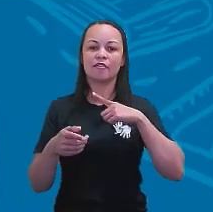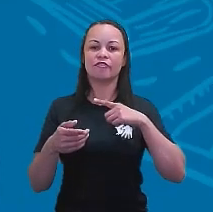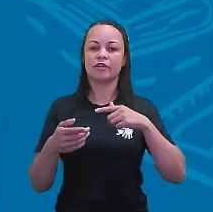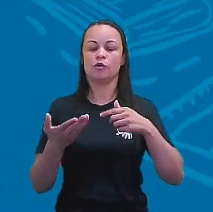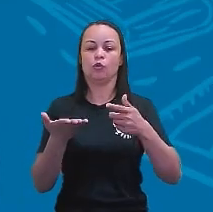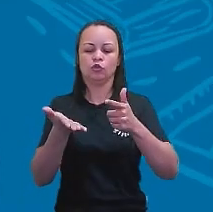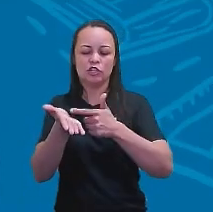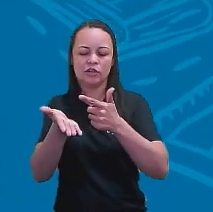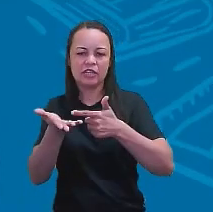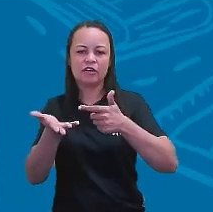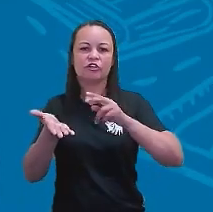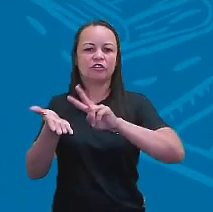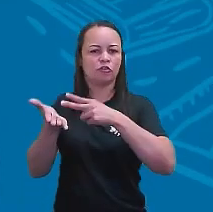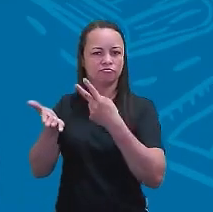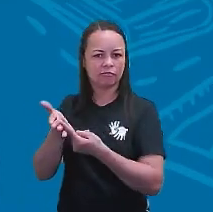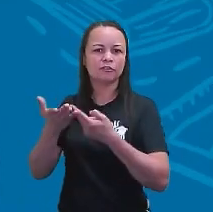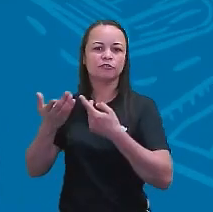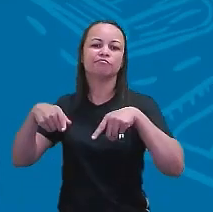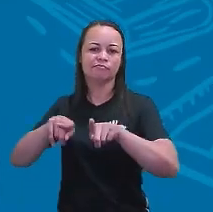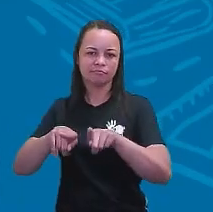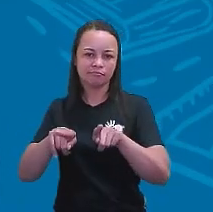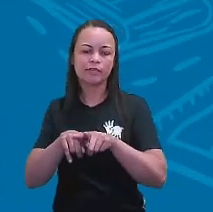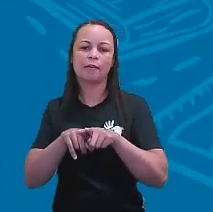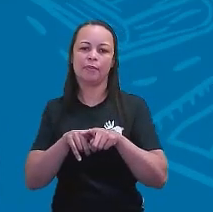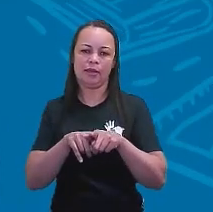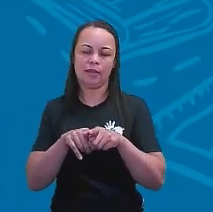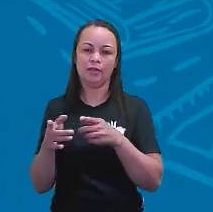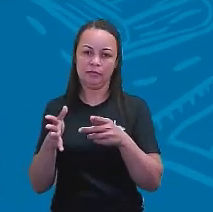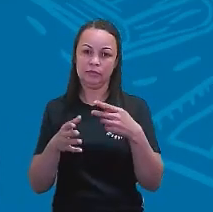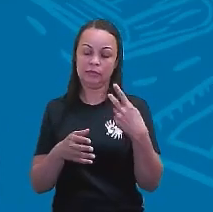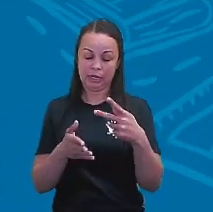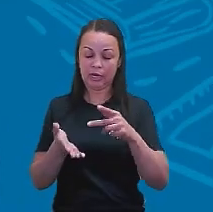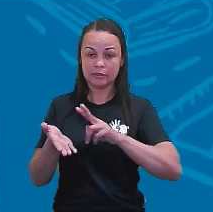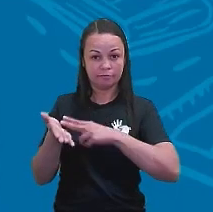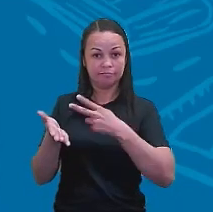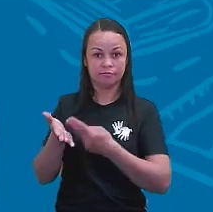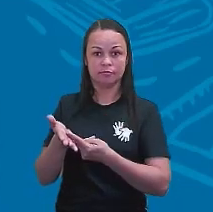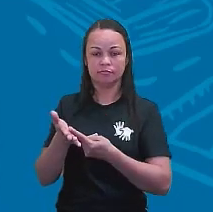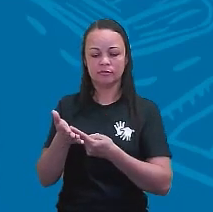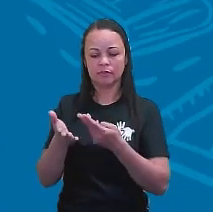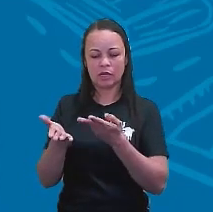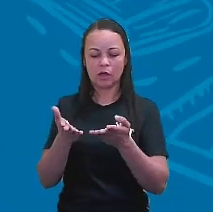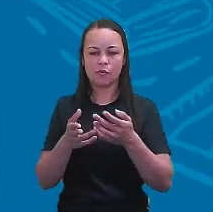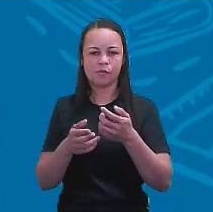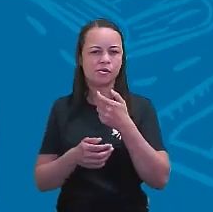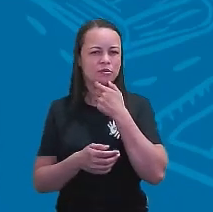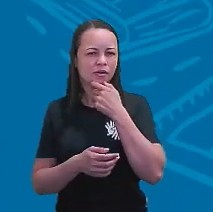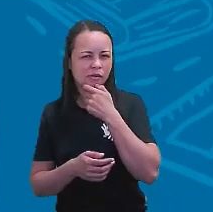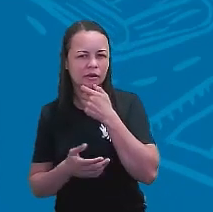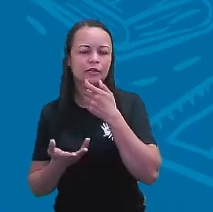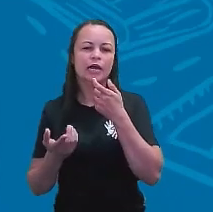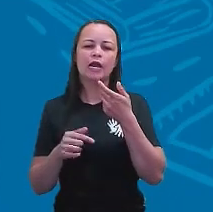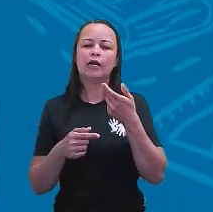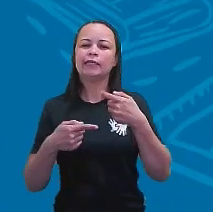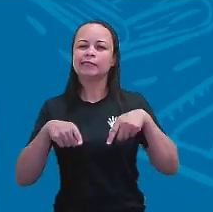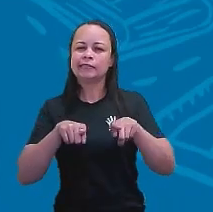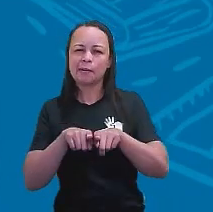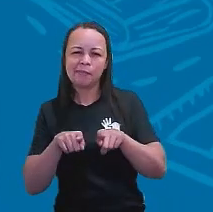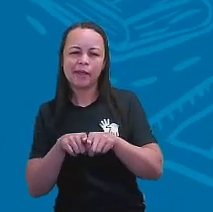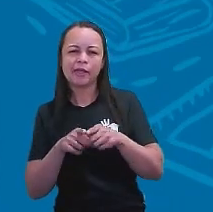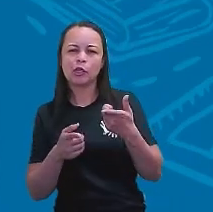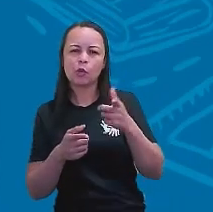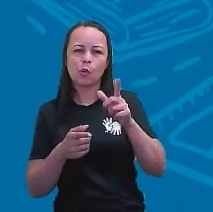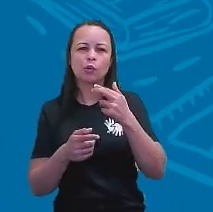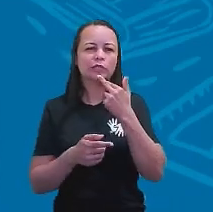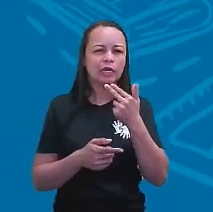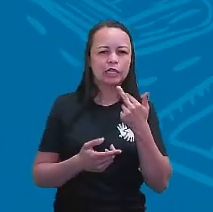ó, algumas podem ser traduzidas, estão traduzidas, podem não, estão traduzidas em língua inglesa, outras estão aí